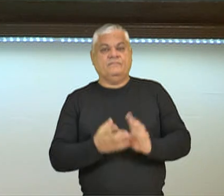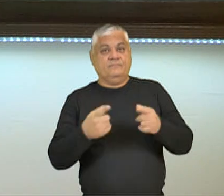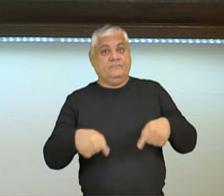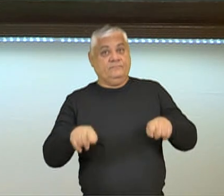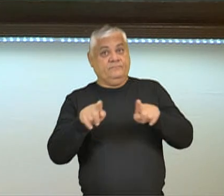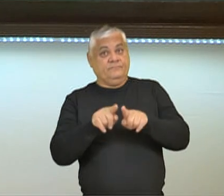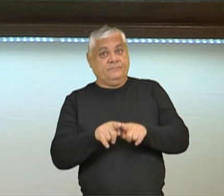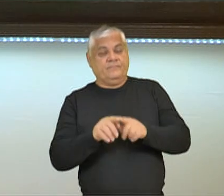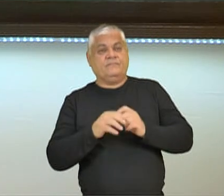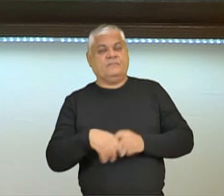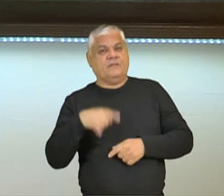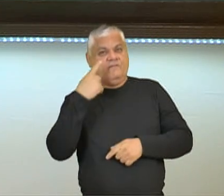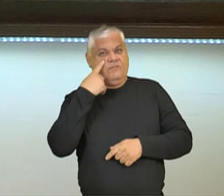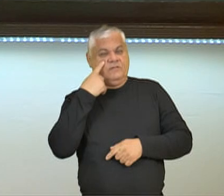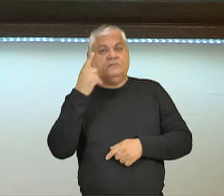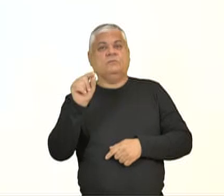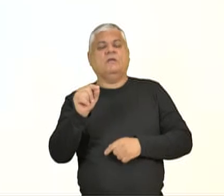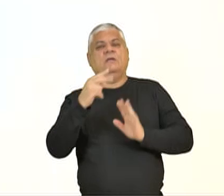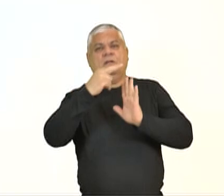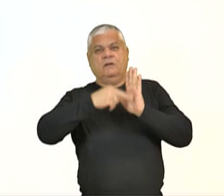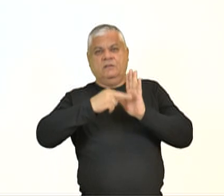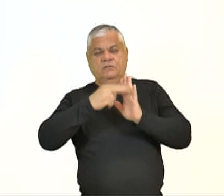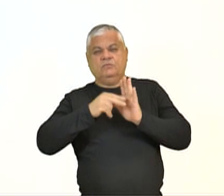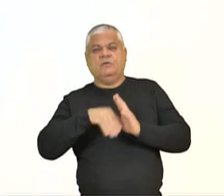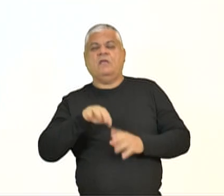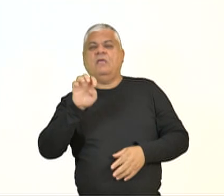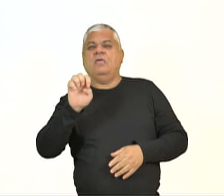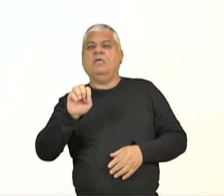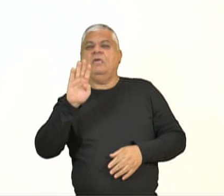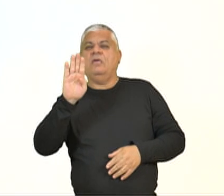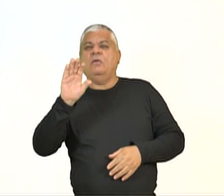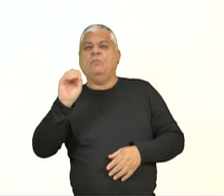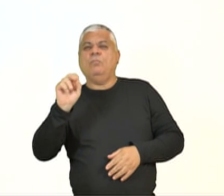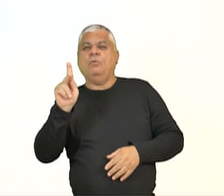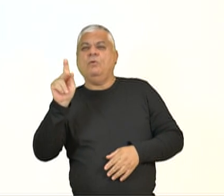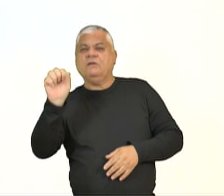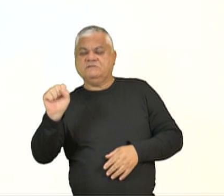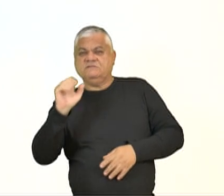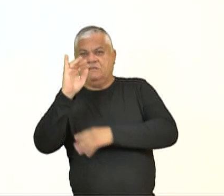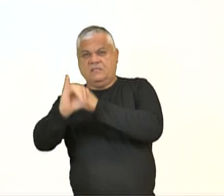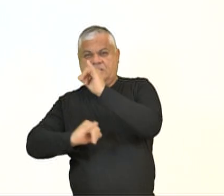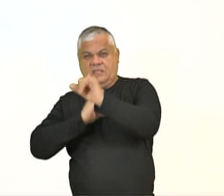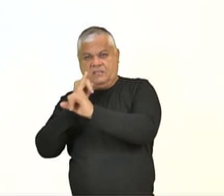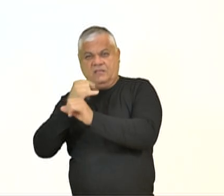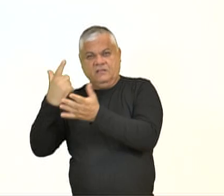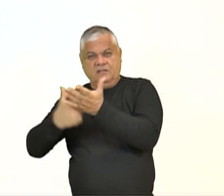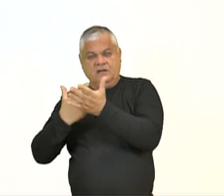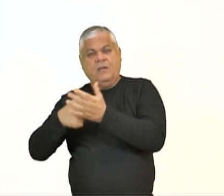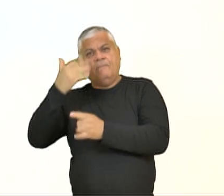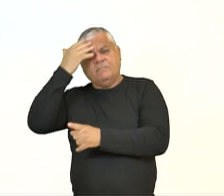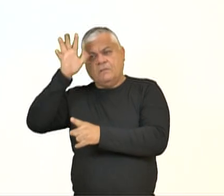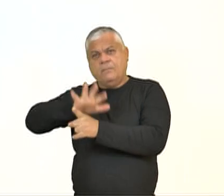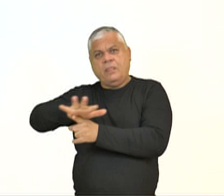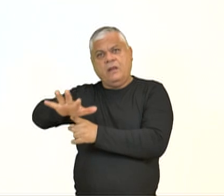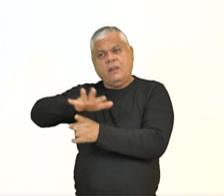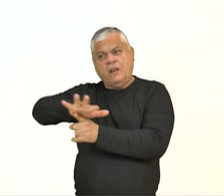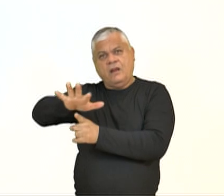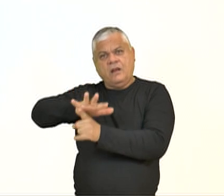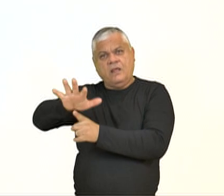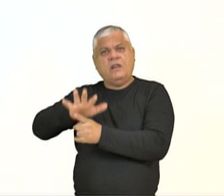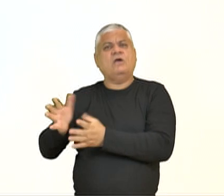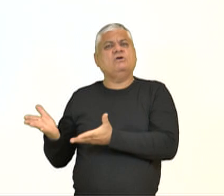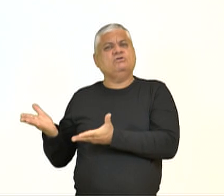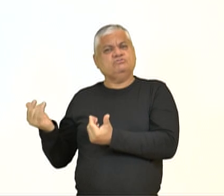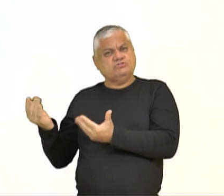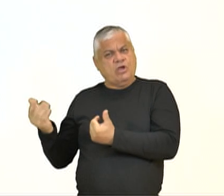Retornando então, pessoal, observem lá que a leitura de e-books atrai cada vez mais leitores, principalmente os